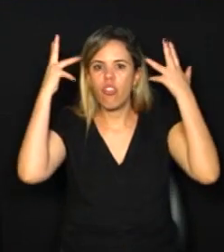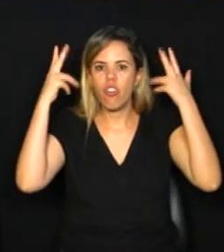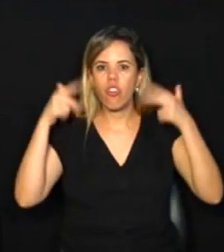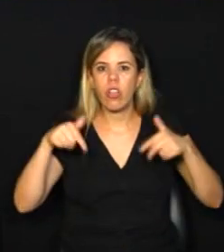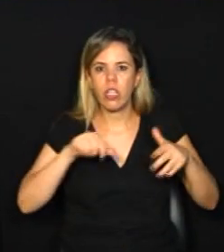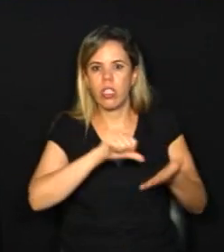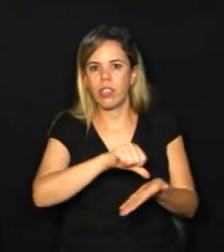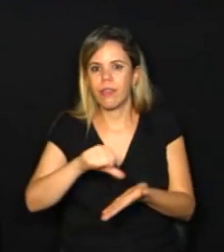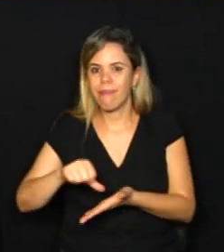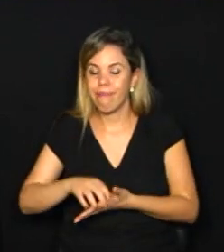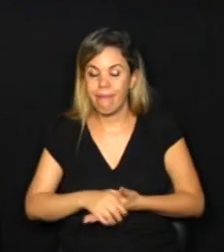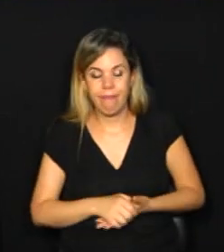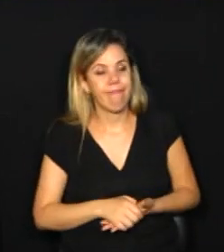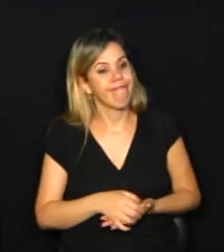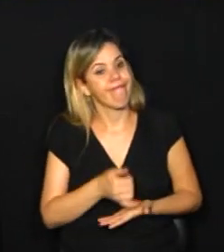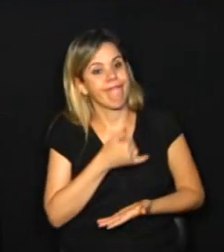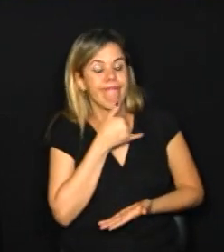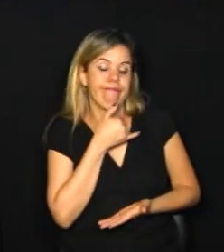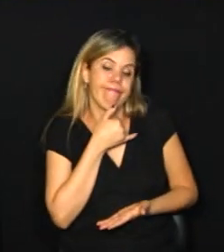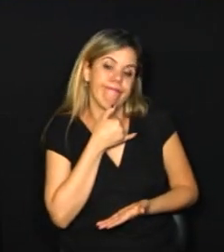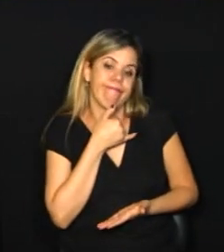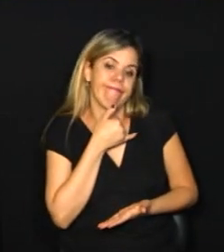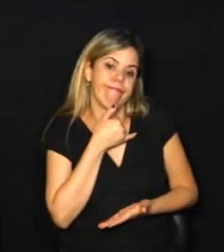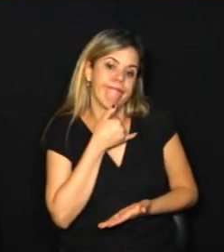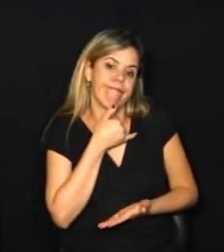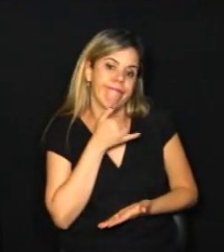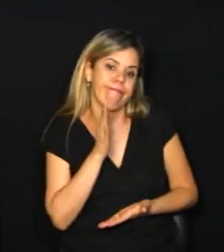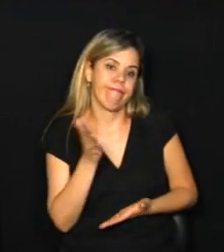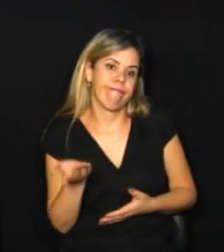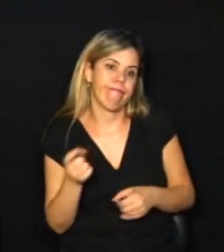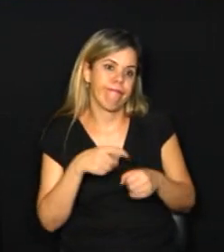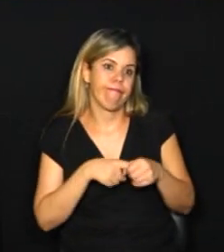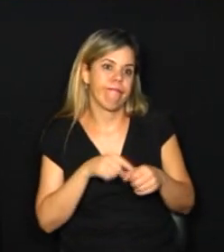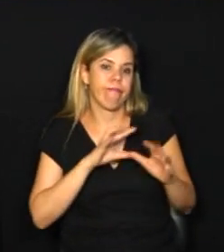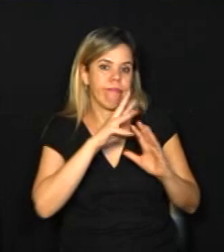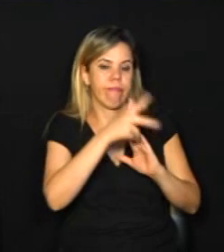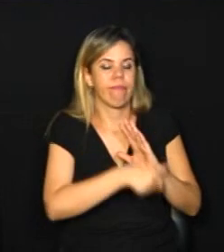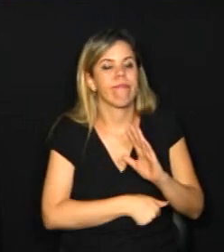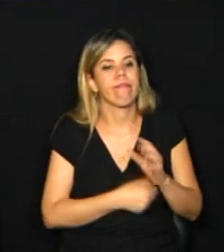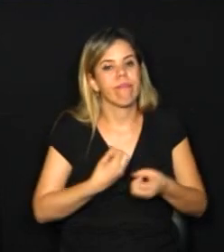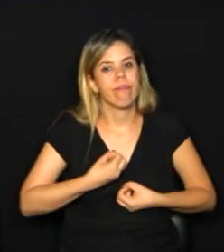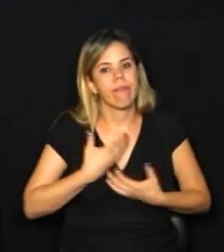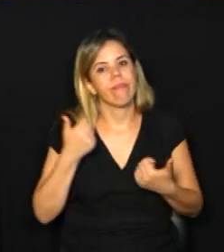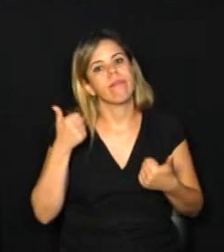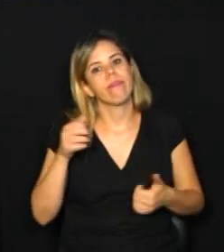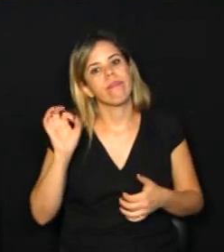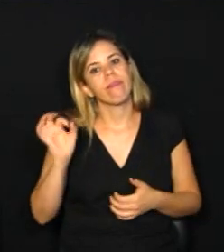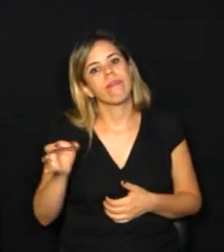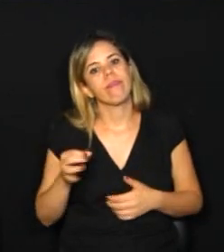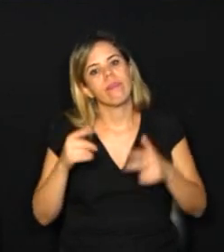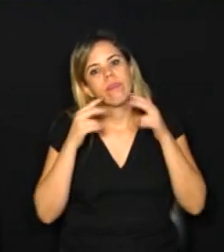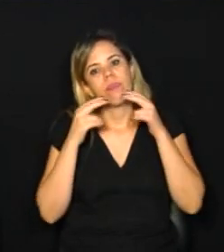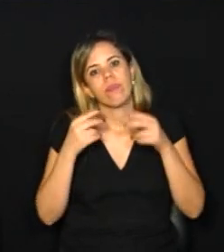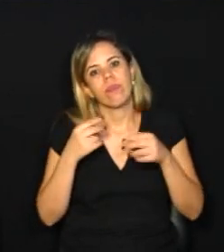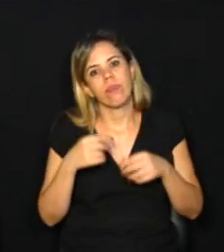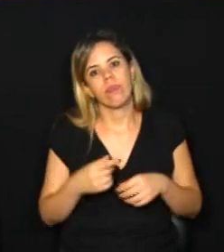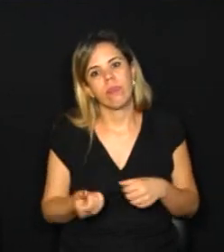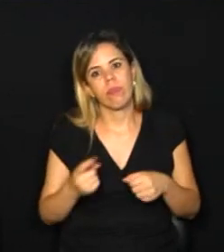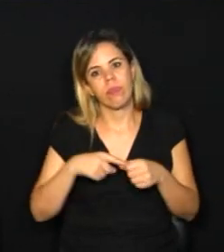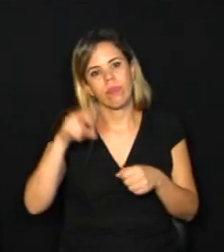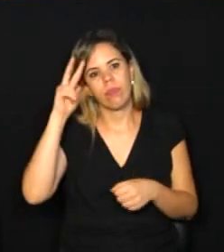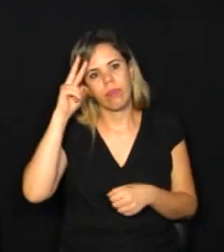aqui na nossa região? Infelizmente, né? Já então você traz aqui no Giro Ambiental essas informações. E com notícias da Metrópole eu volto